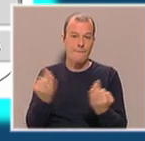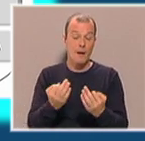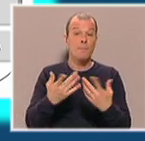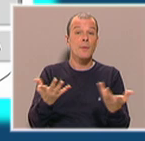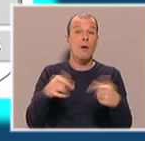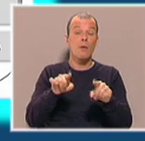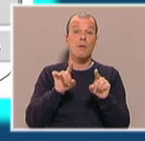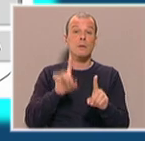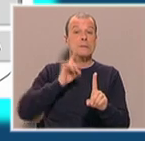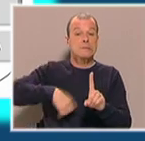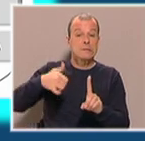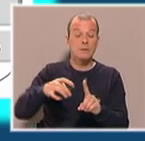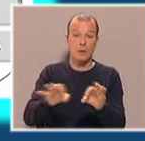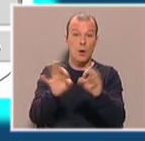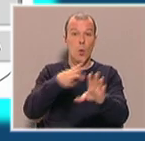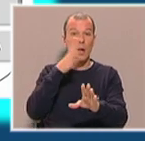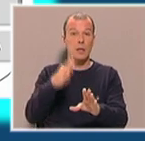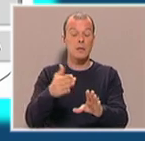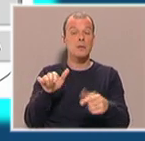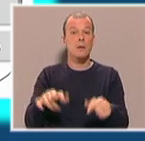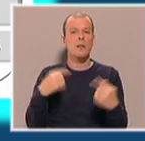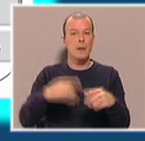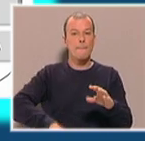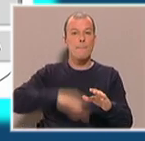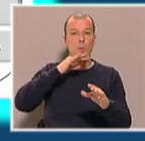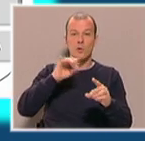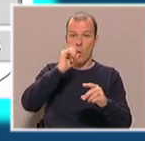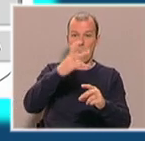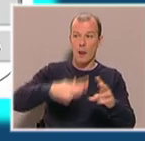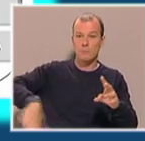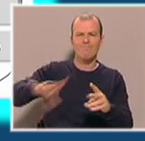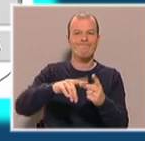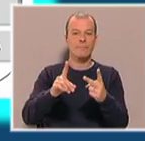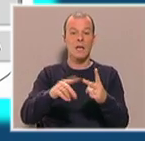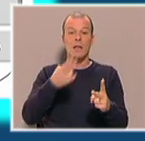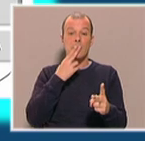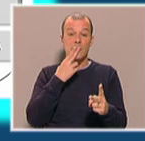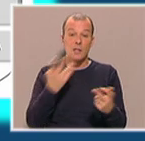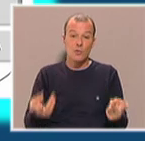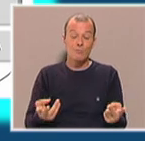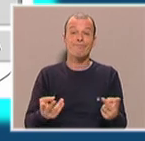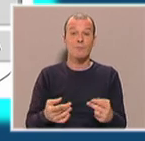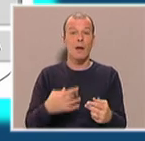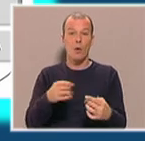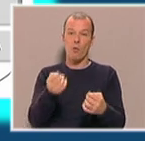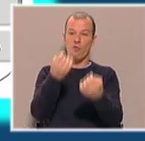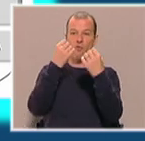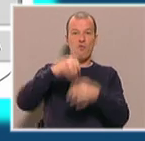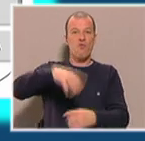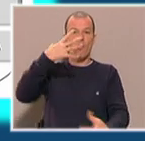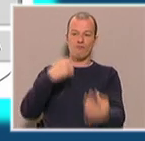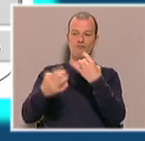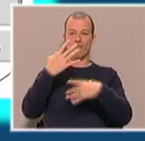causas de doenças respiratórias, tal como foi referenciado, temos a poluição atmosférica, o tabagismo, ou seja, a exposição ao fumo do tabaco. Portanto, não é